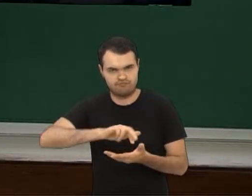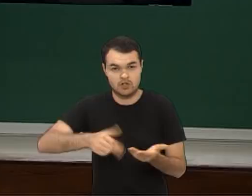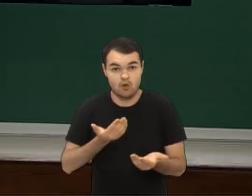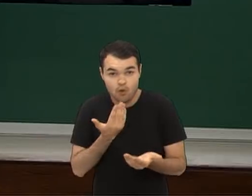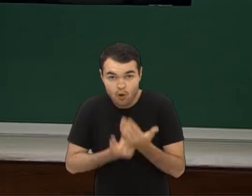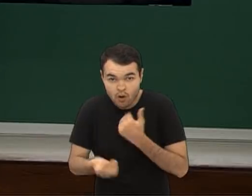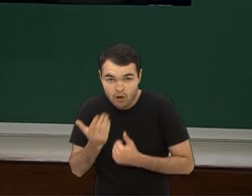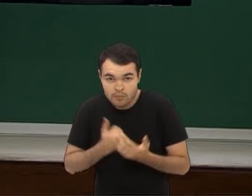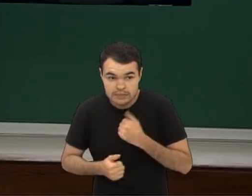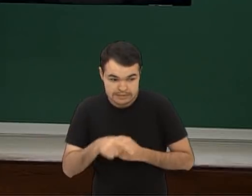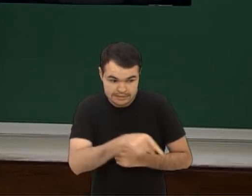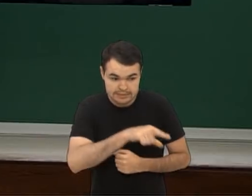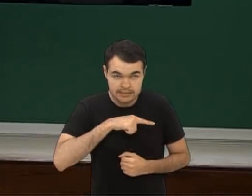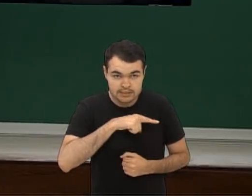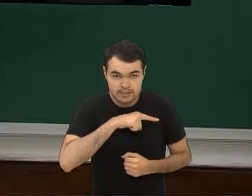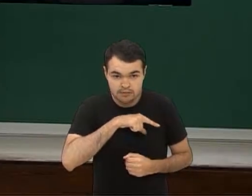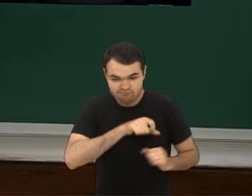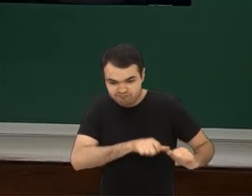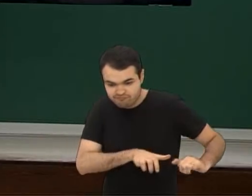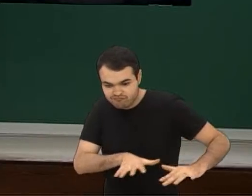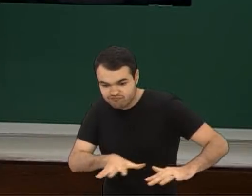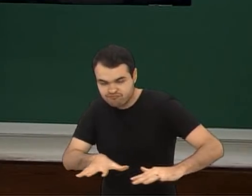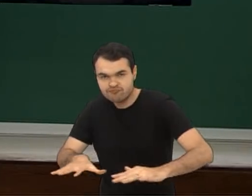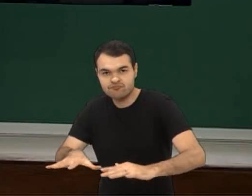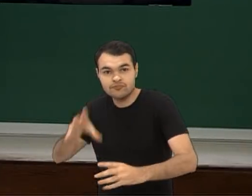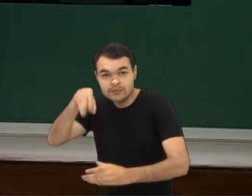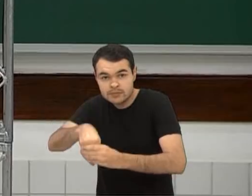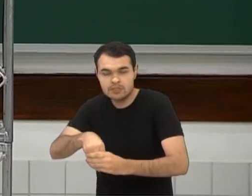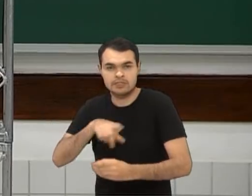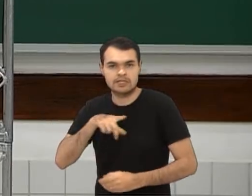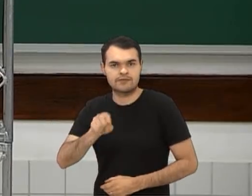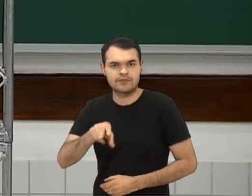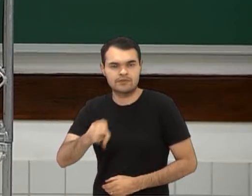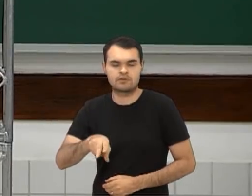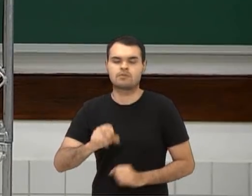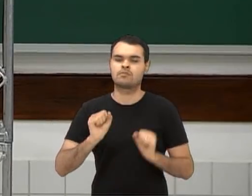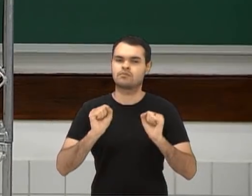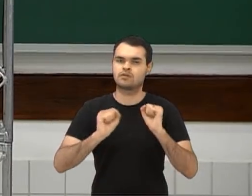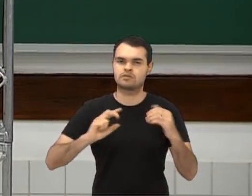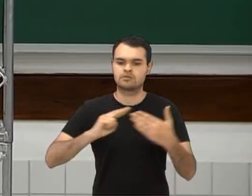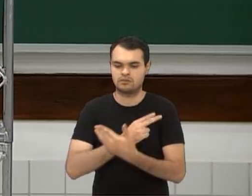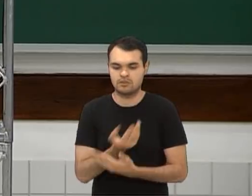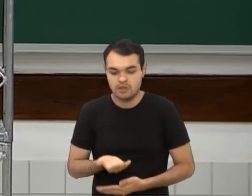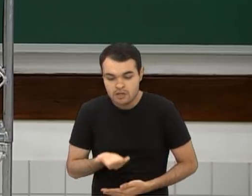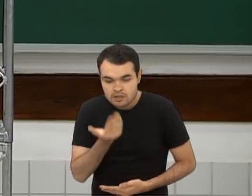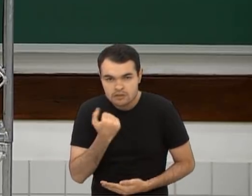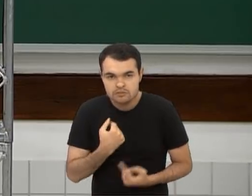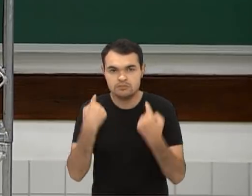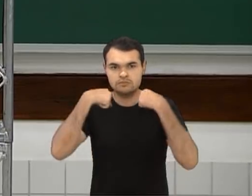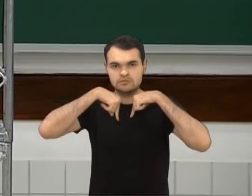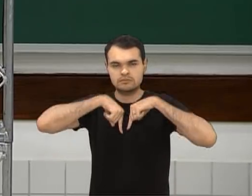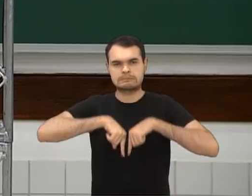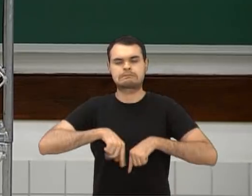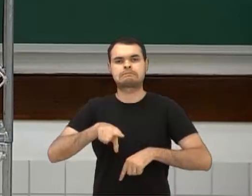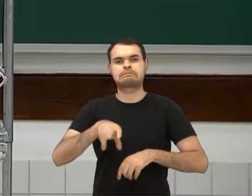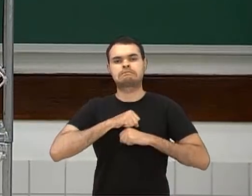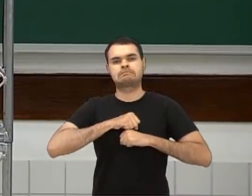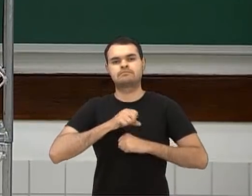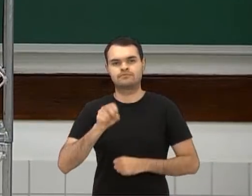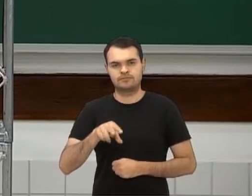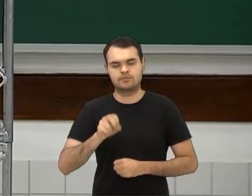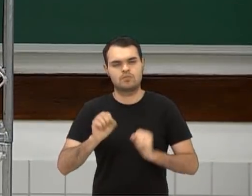são frutos do mar. Ela nos explica que, devido ao avanço da maré vermelha, foi proibida